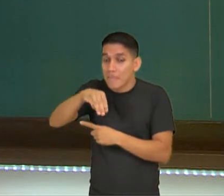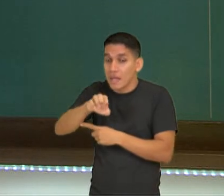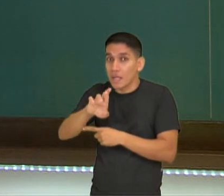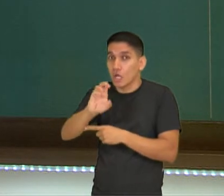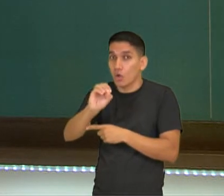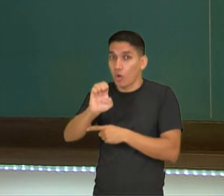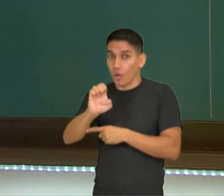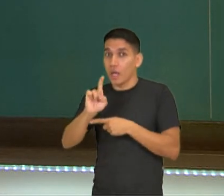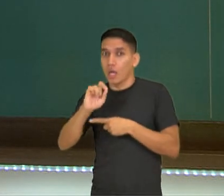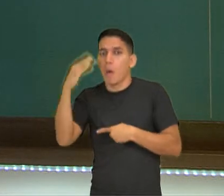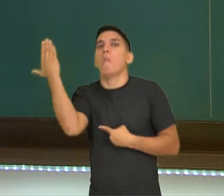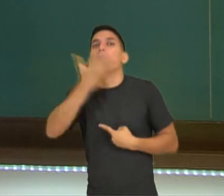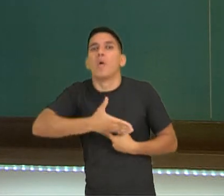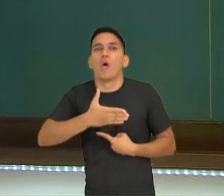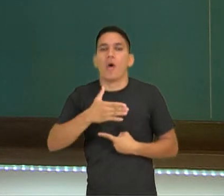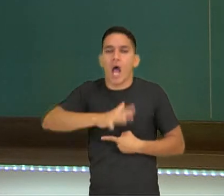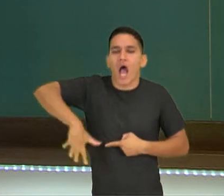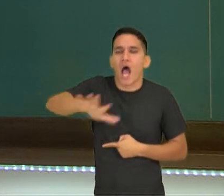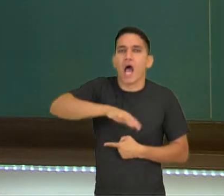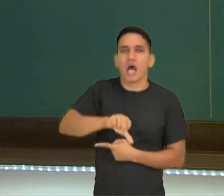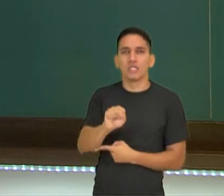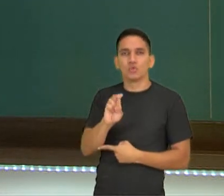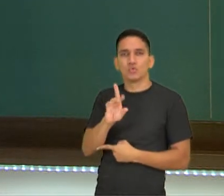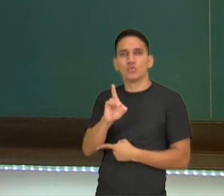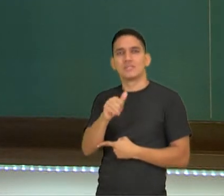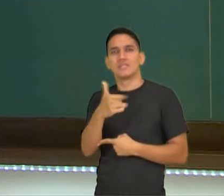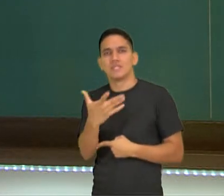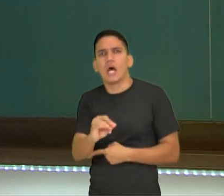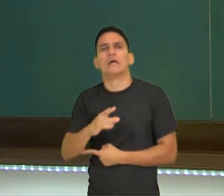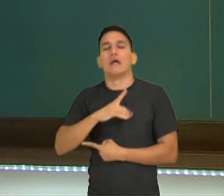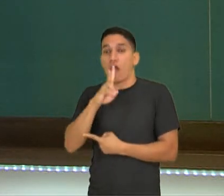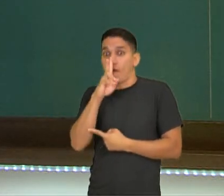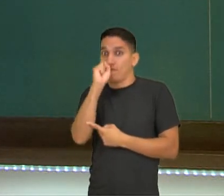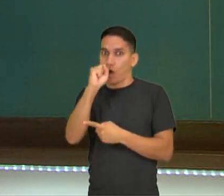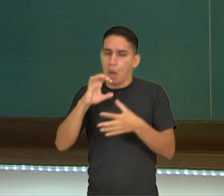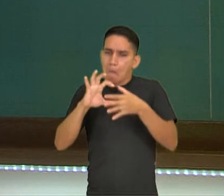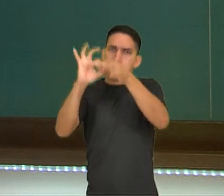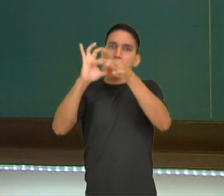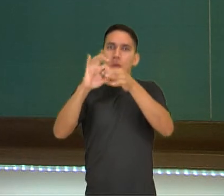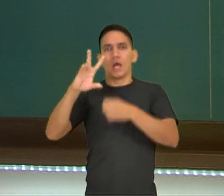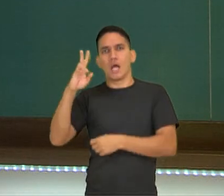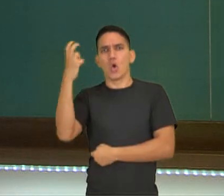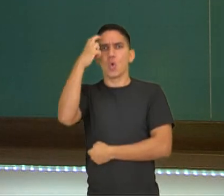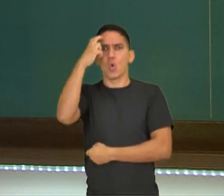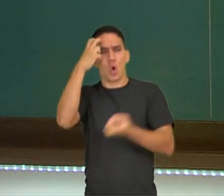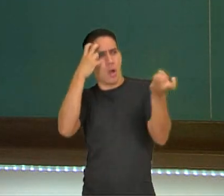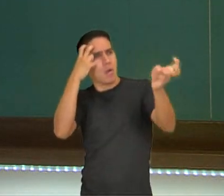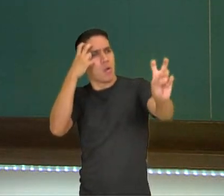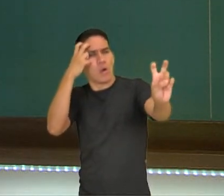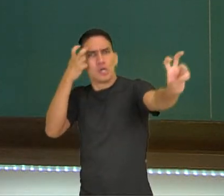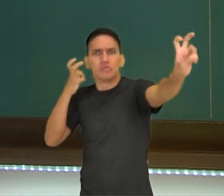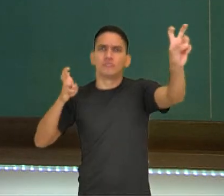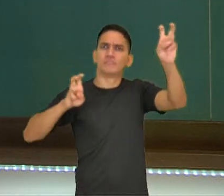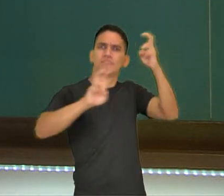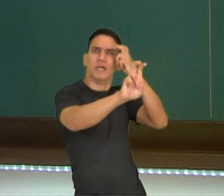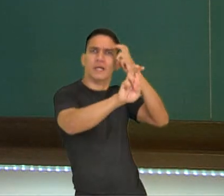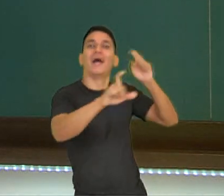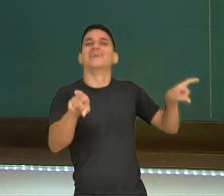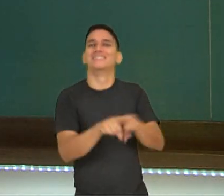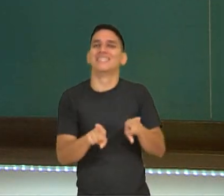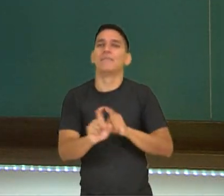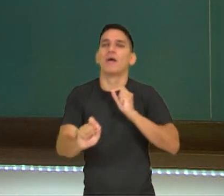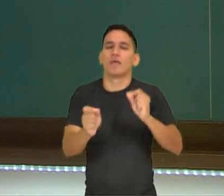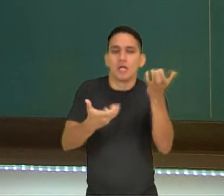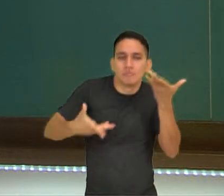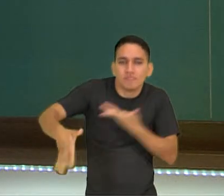provou, na região do Sudão, que havia forte, intensa troca cultural e de um comércio cobiçado de metais